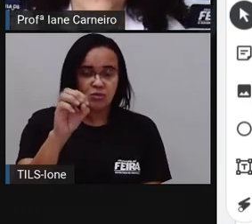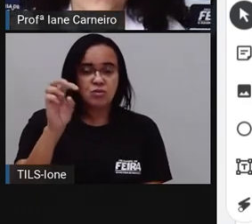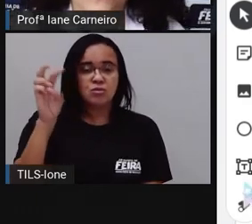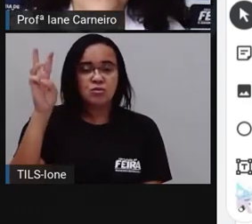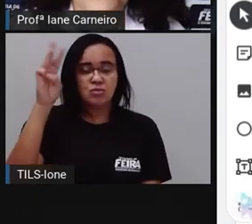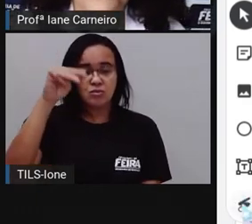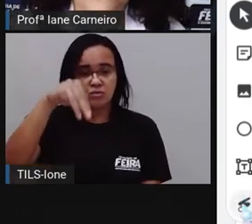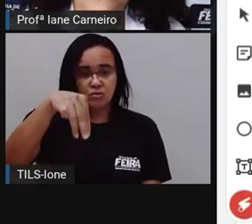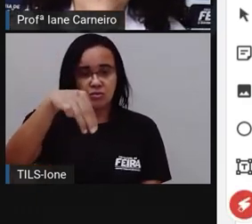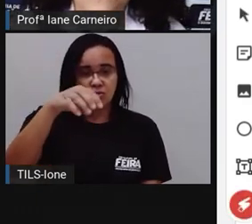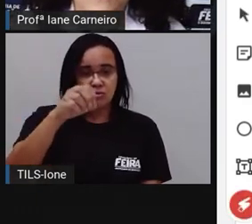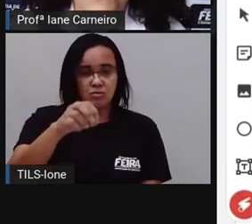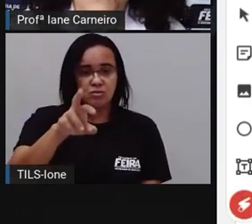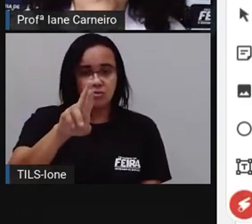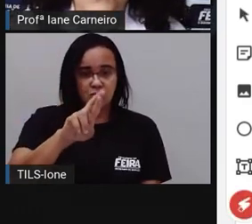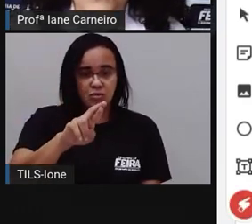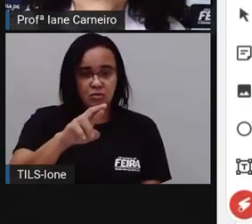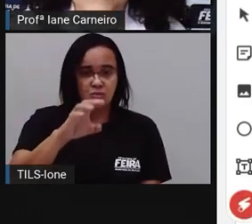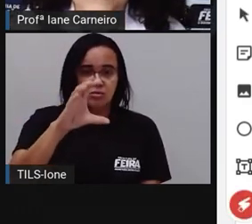Ó.